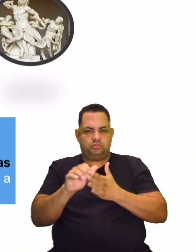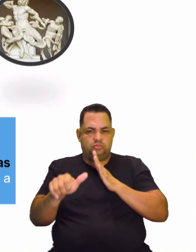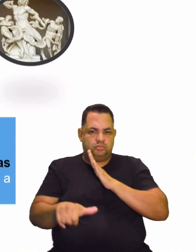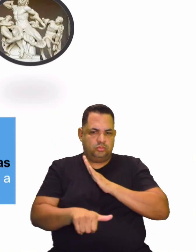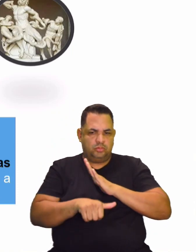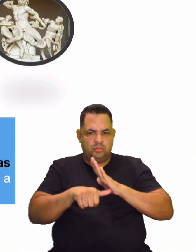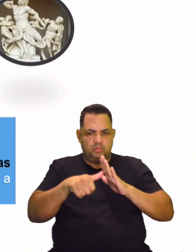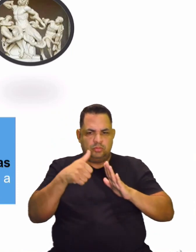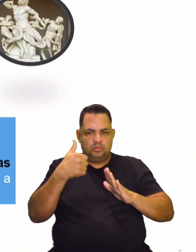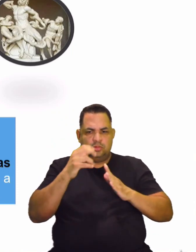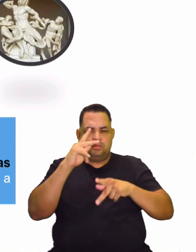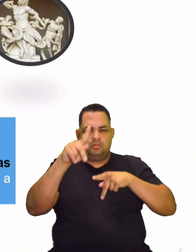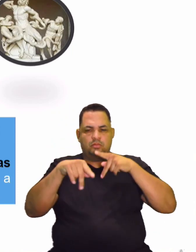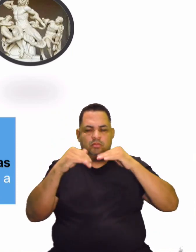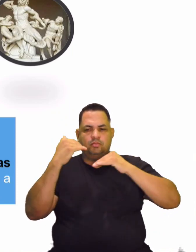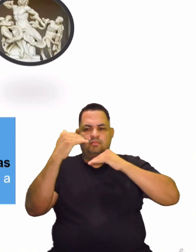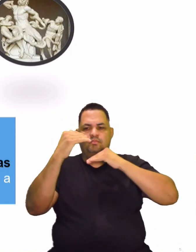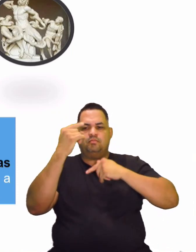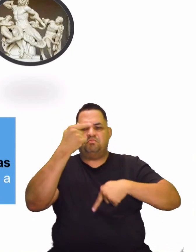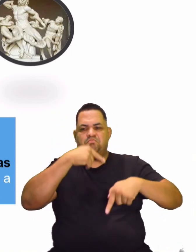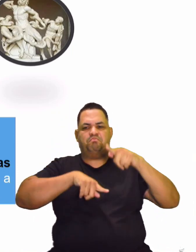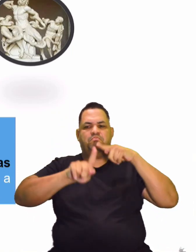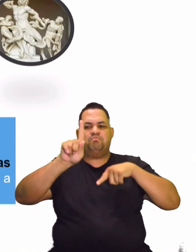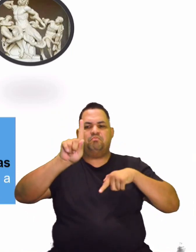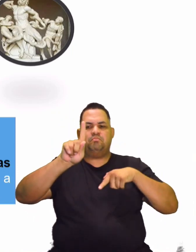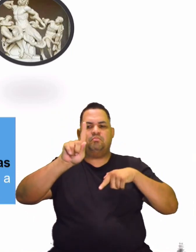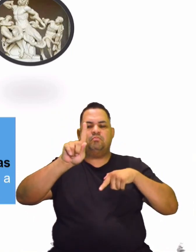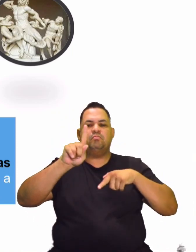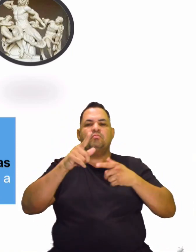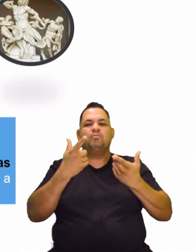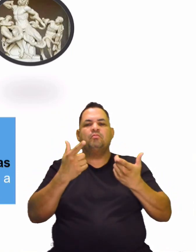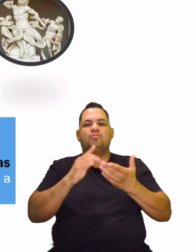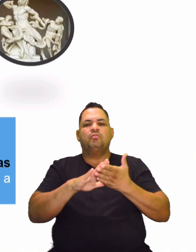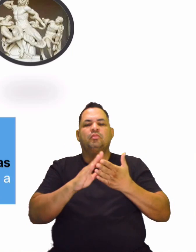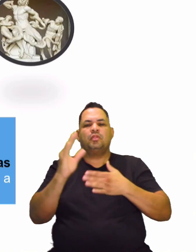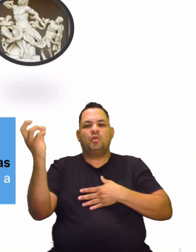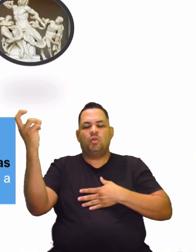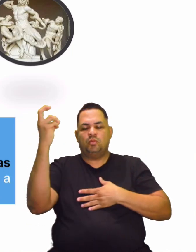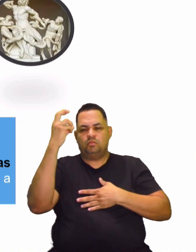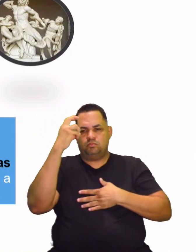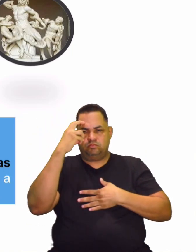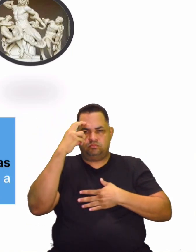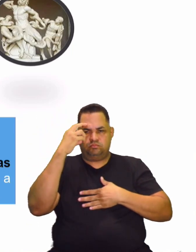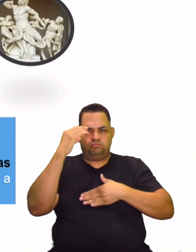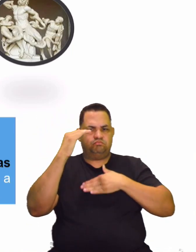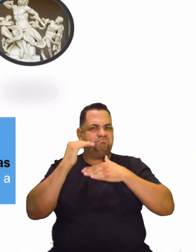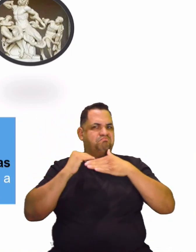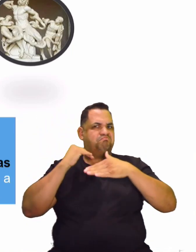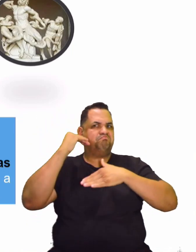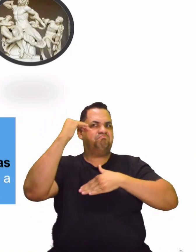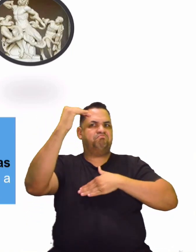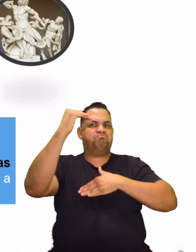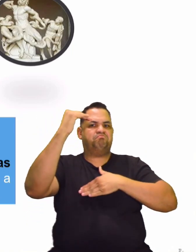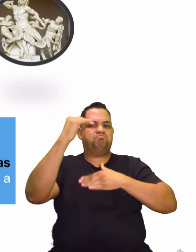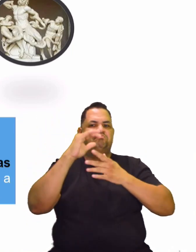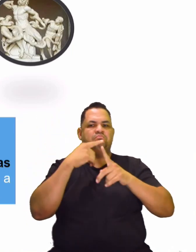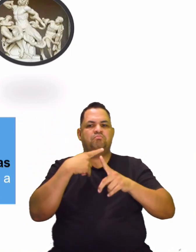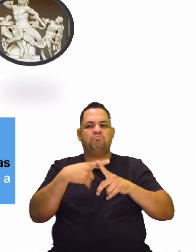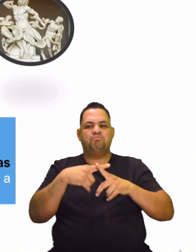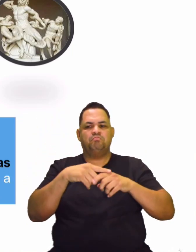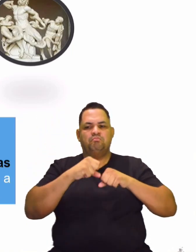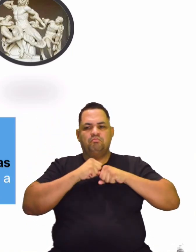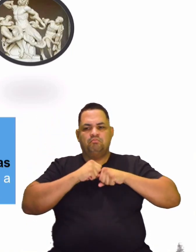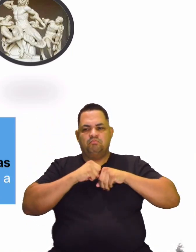que desenvolveu, né, teve um desenvolvimento cultural muito avançado por conta da sua